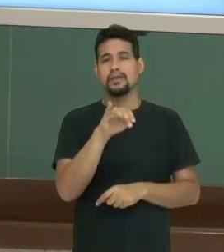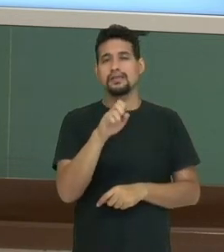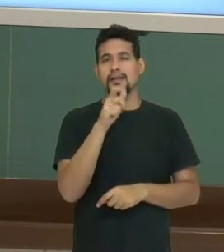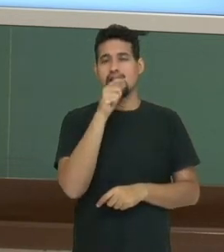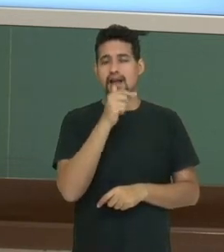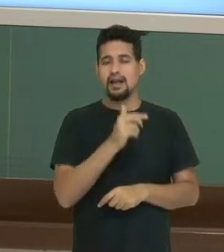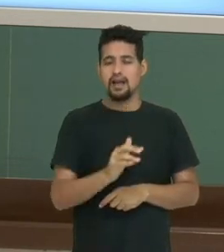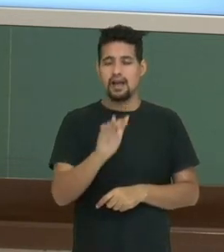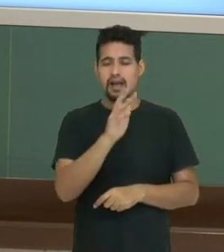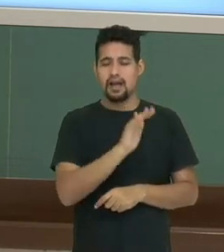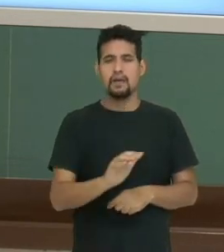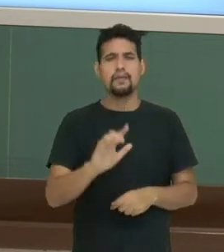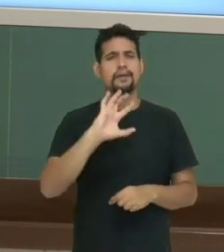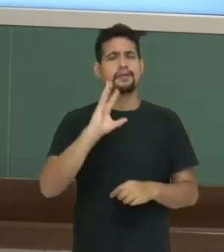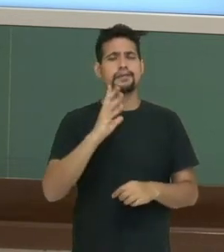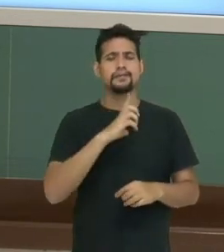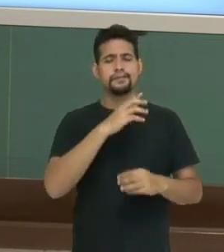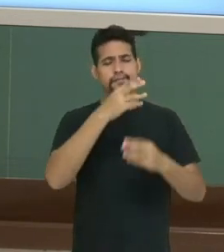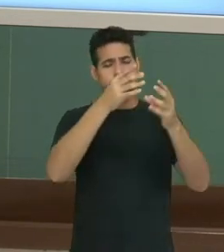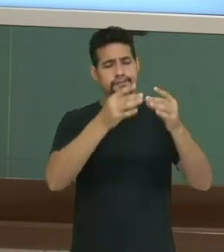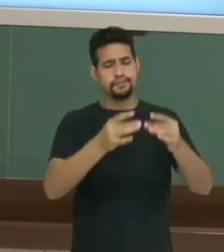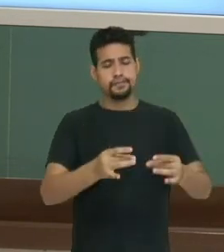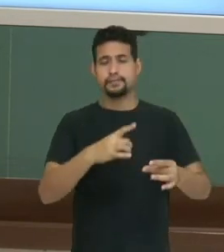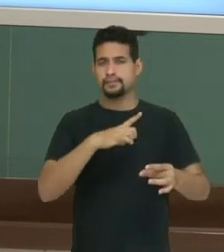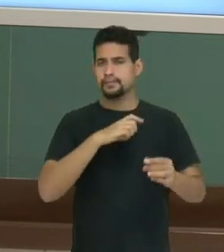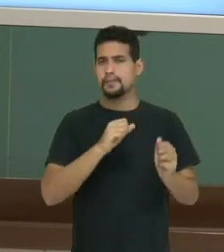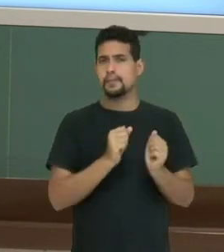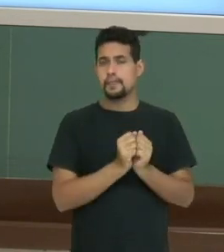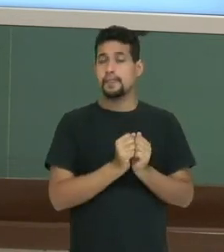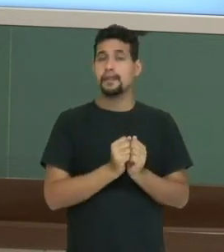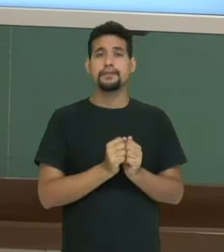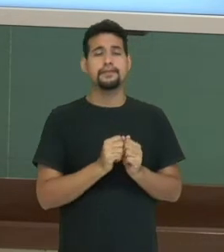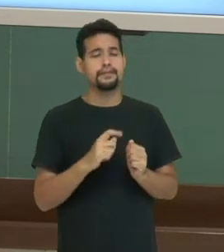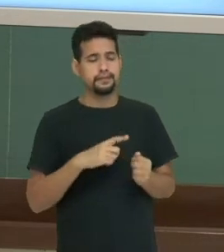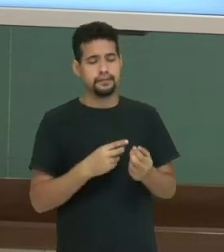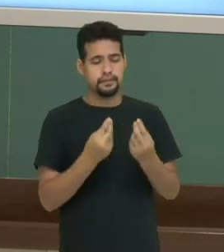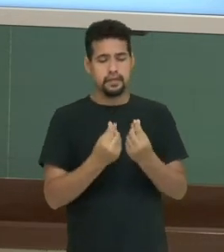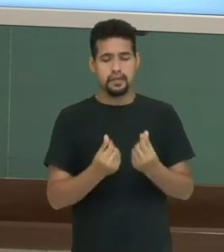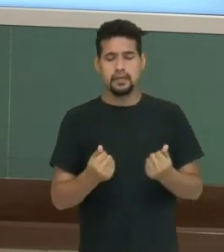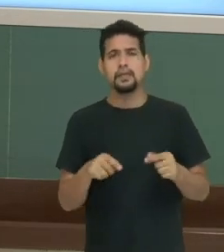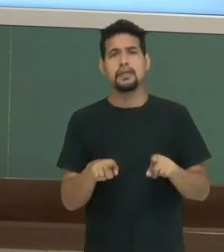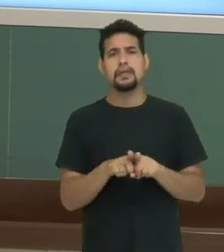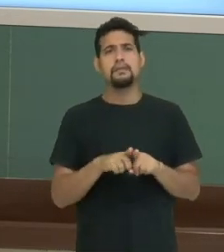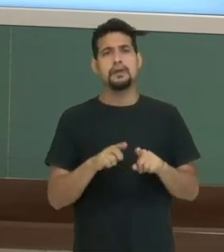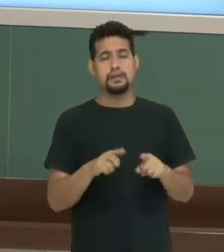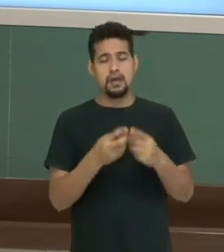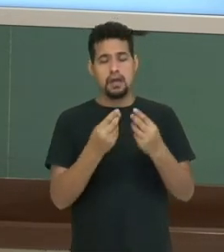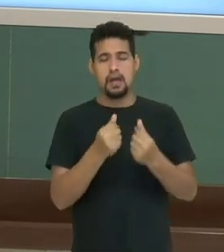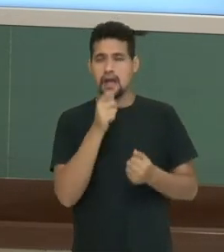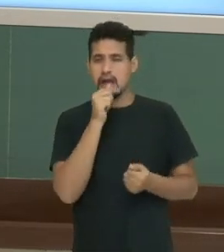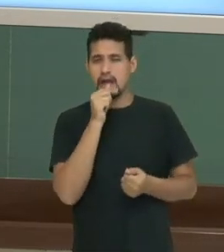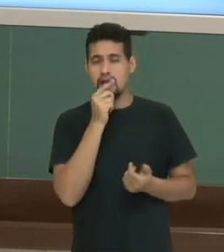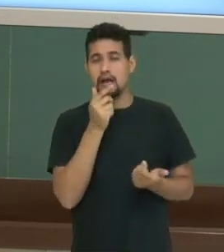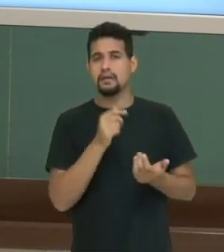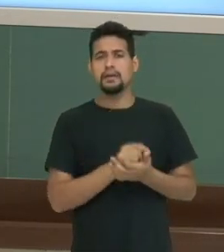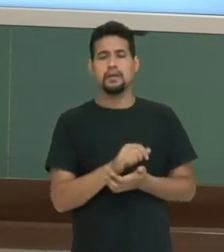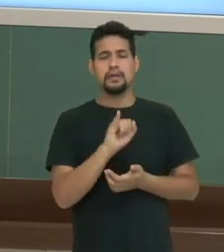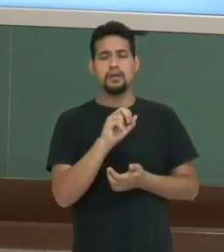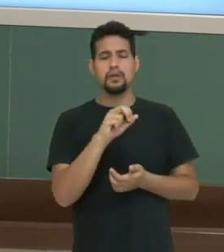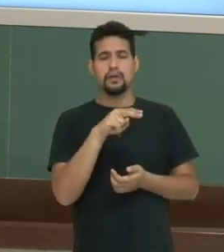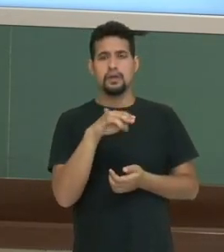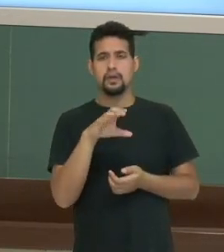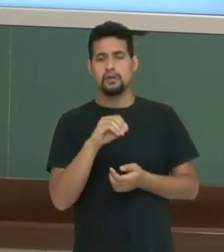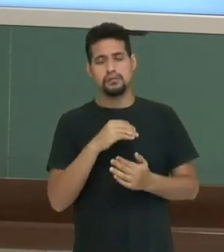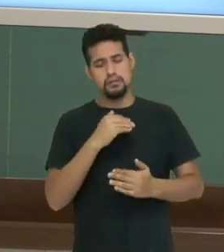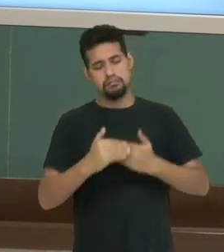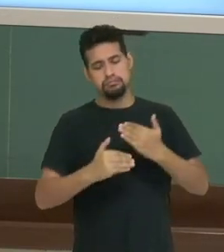no meio aquoso, quando o composto que vai ser decomposto está dissolvido em água. Compostos iônicos vão passar